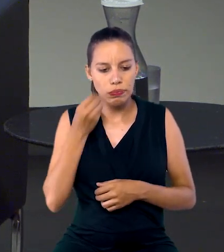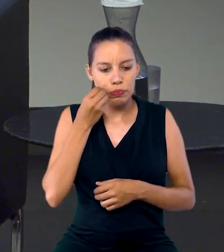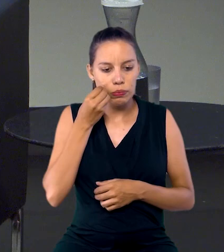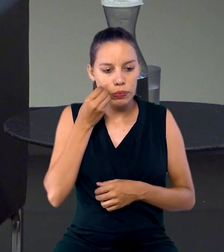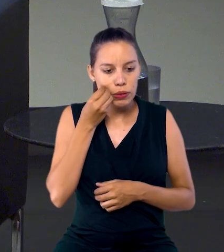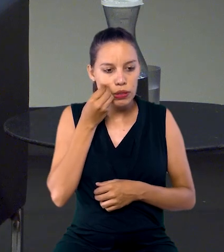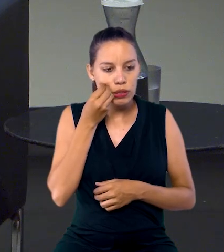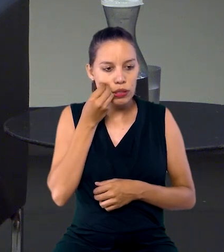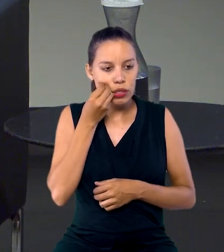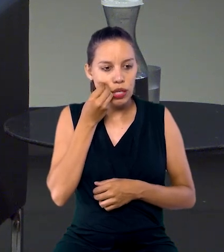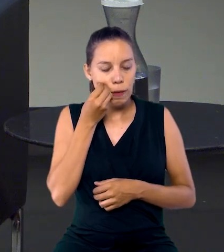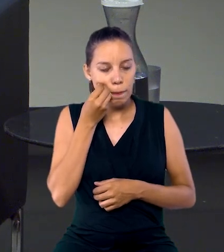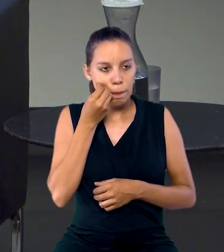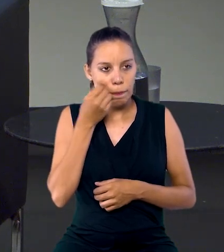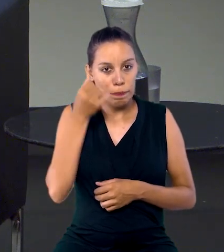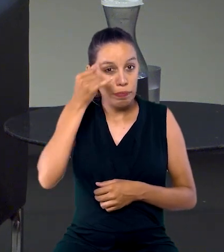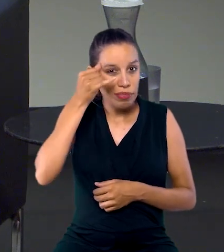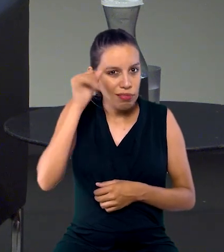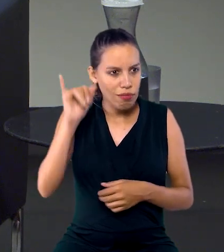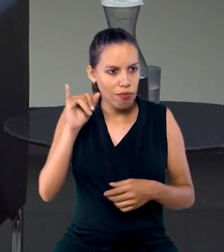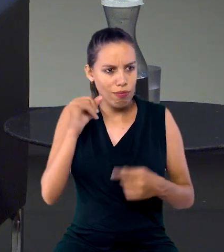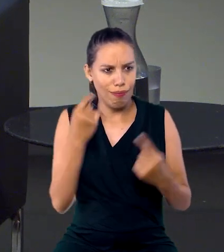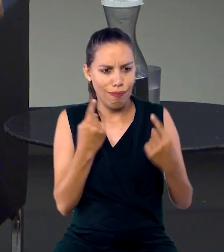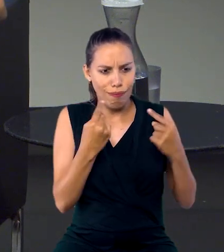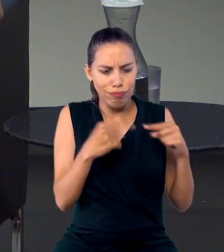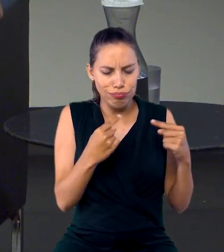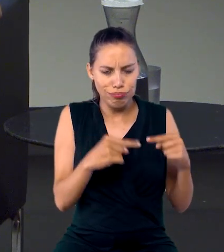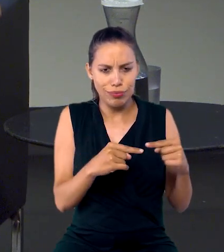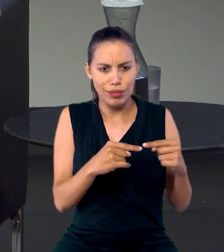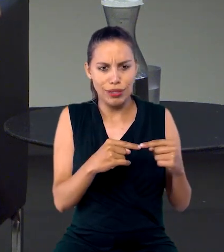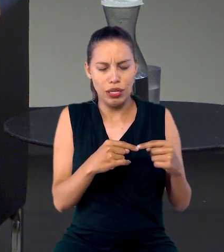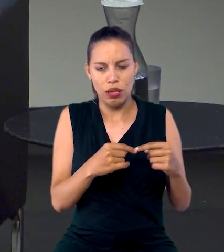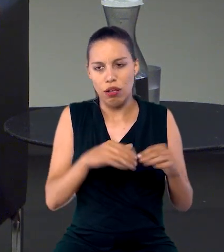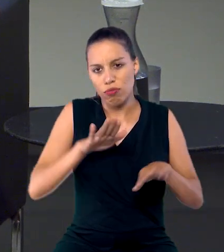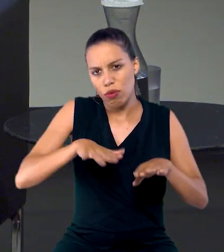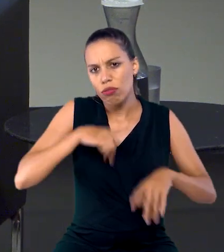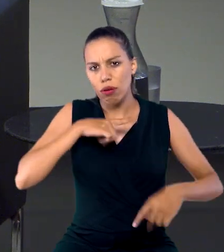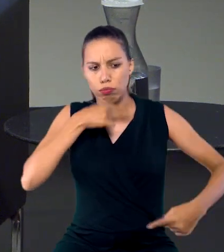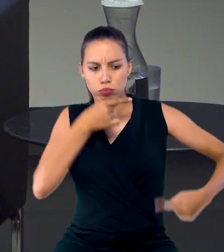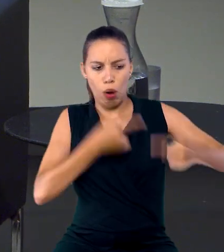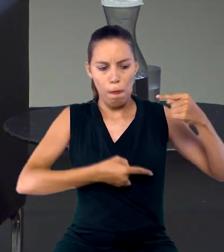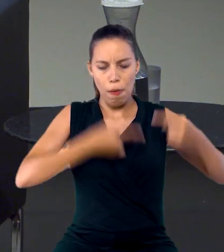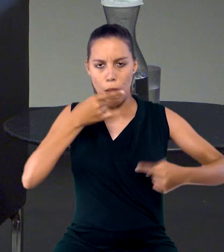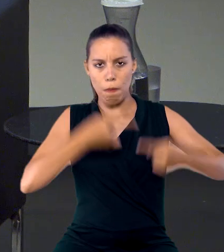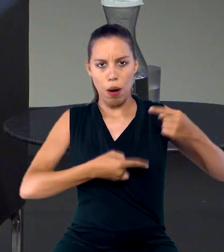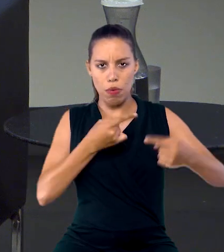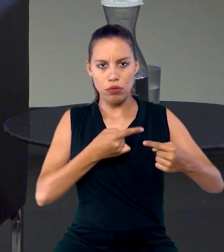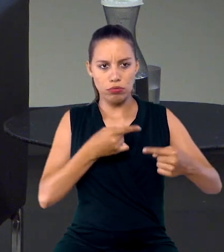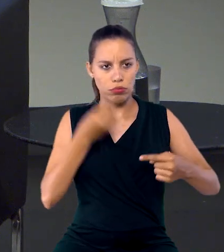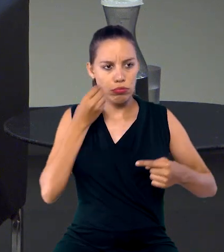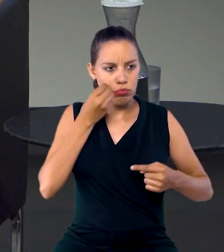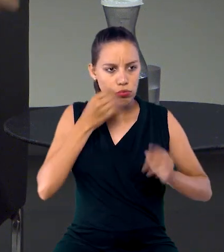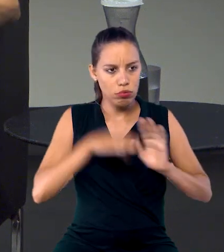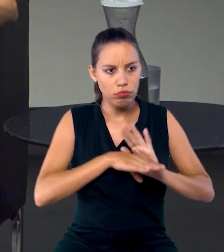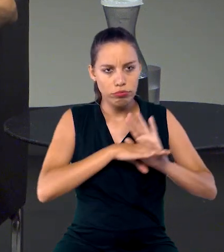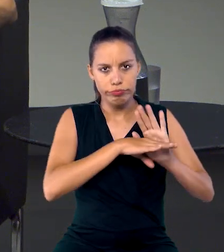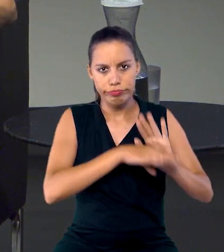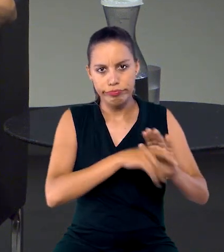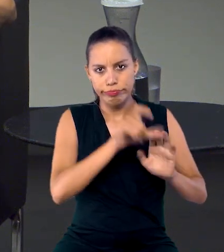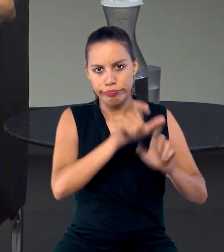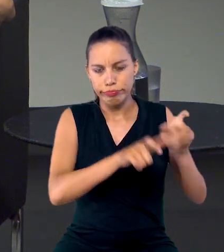elas vêm para uma boa coisa, que é a discussão né, das reivindicações desses povos que